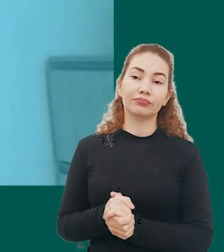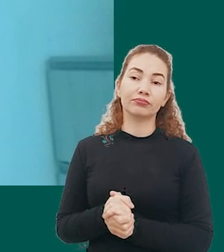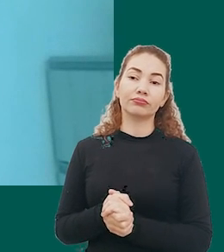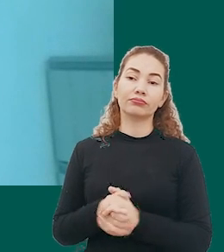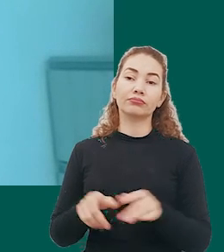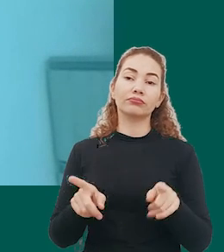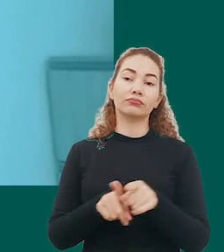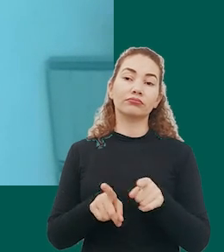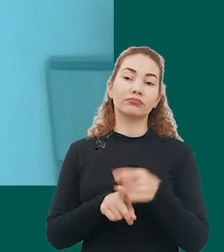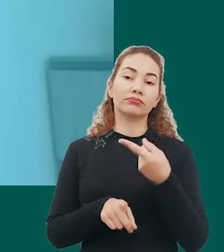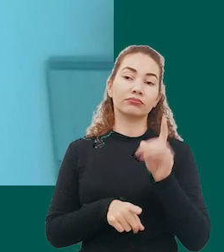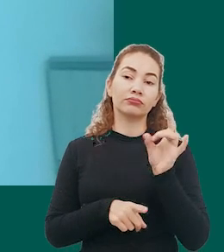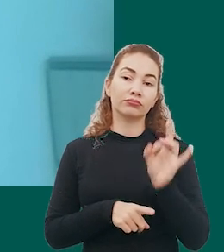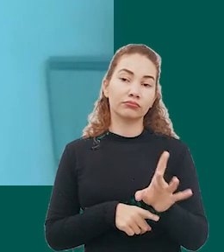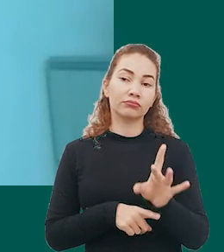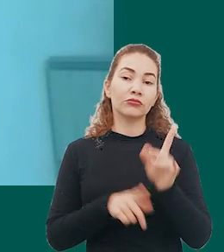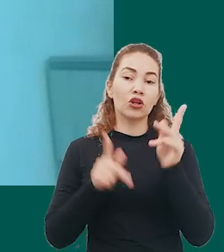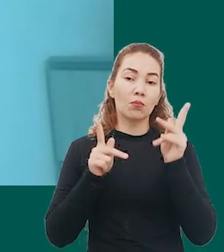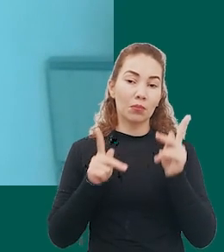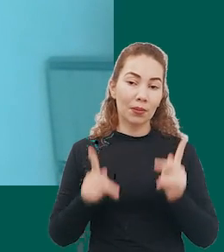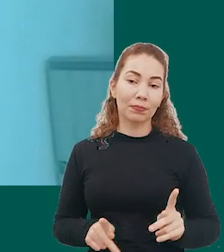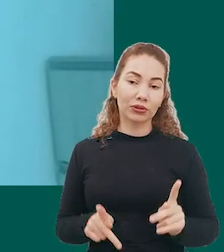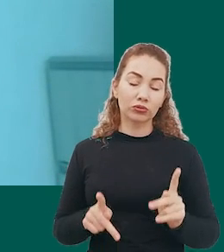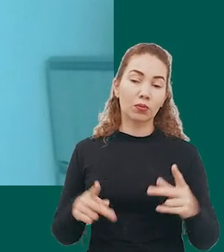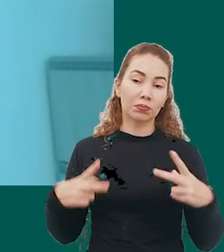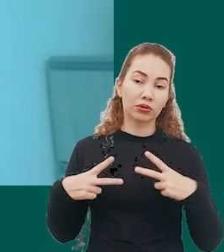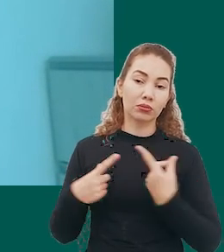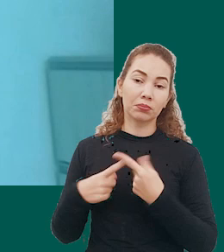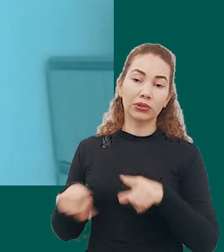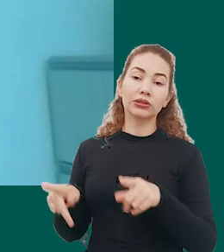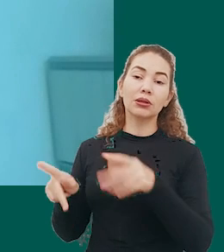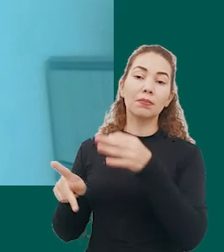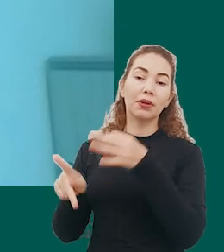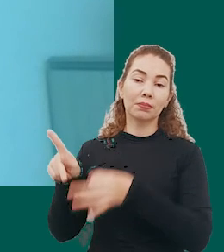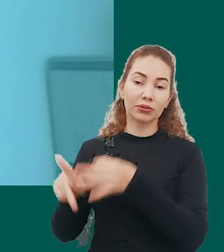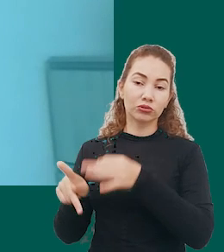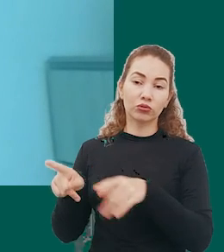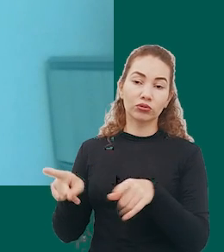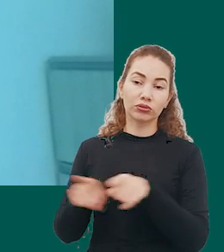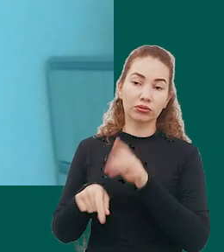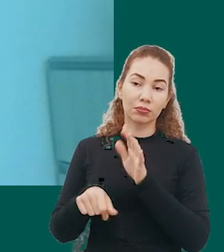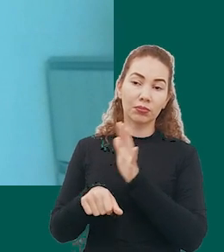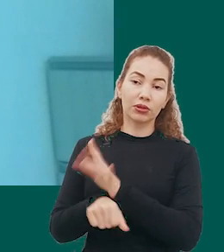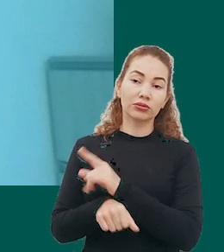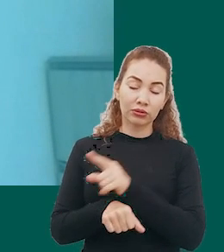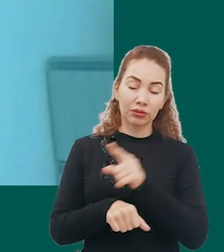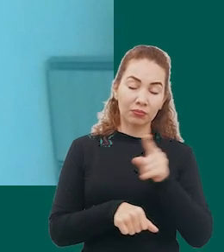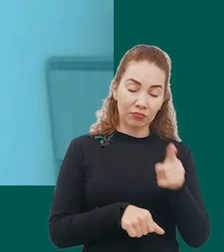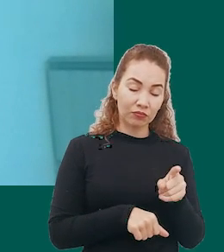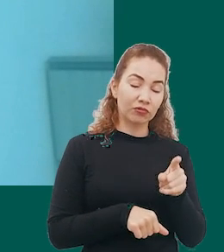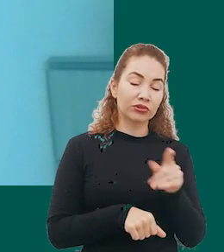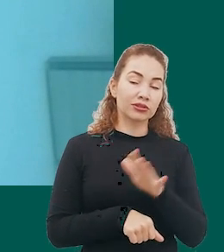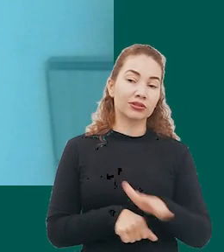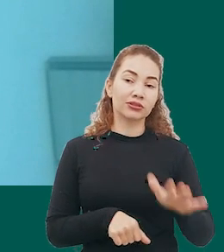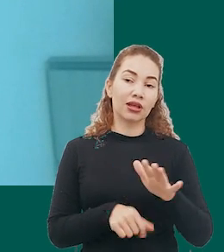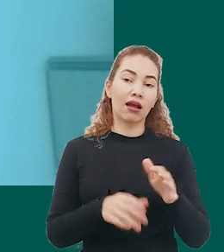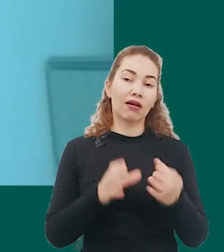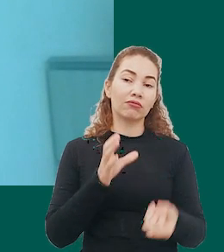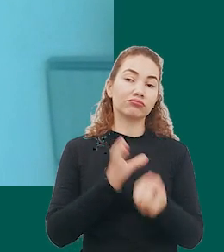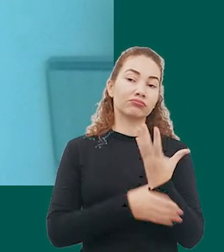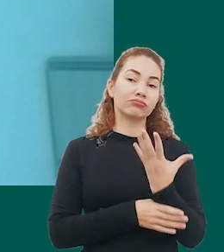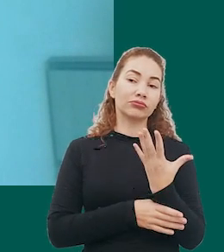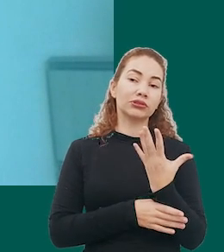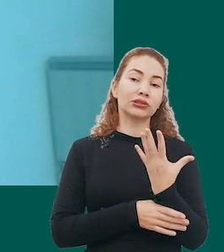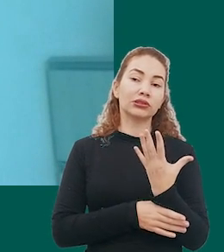E também não só para pessoa física, mas para pessoa jurídica. Auxiliamos vocês, né, na elaboração